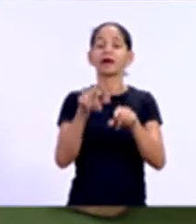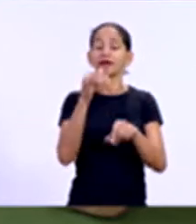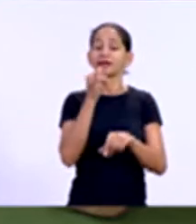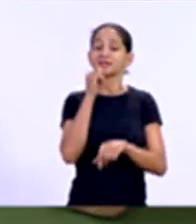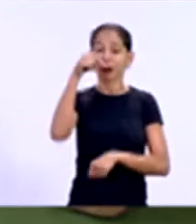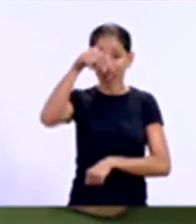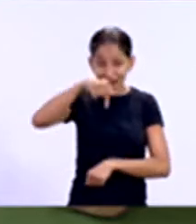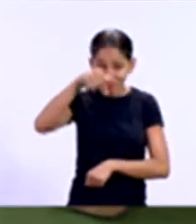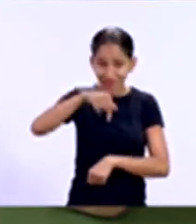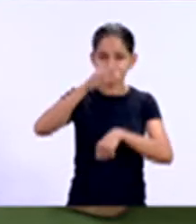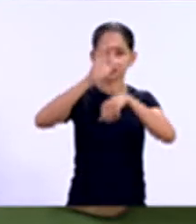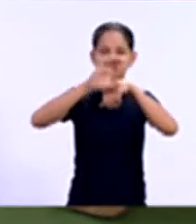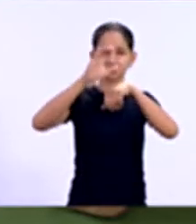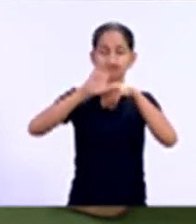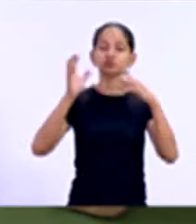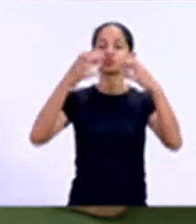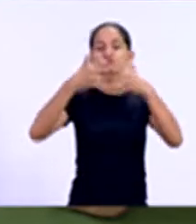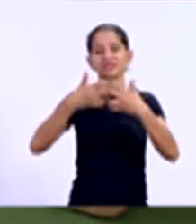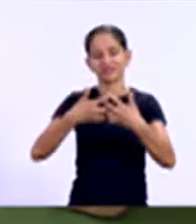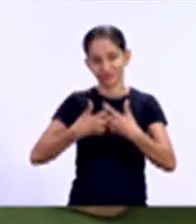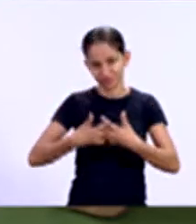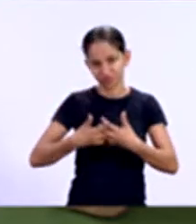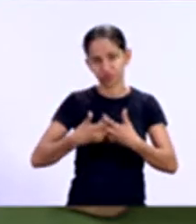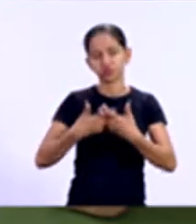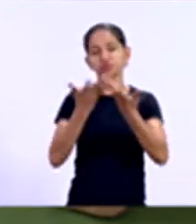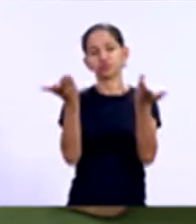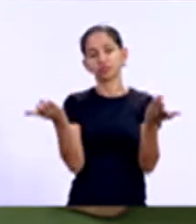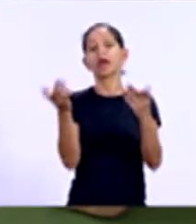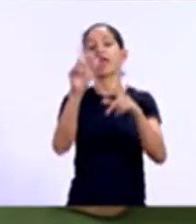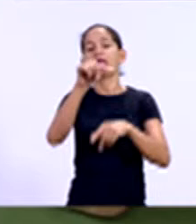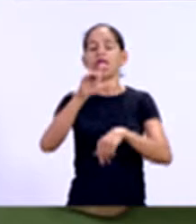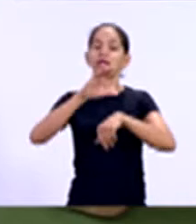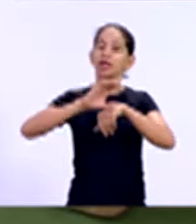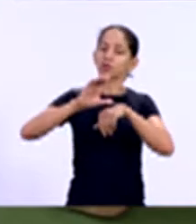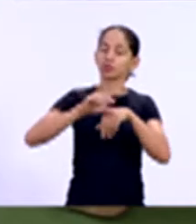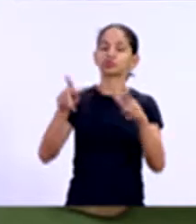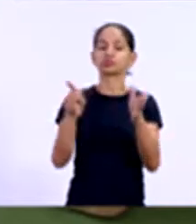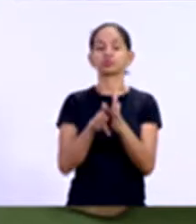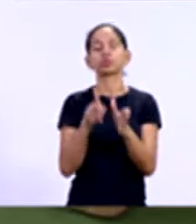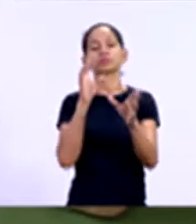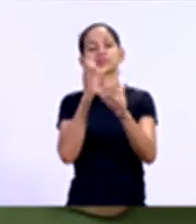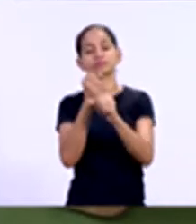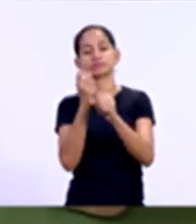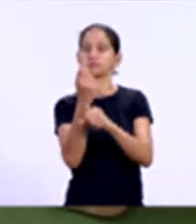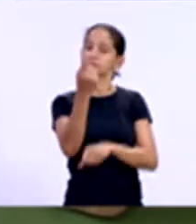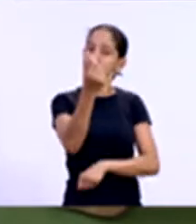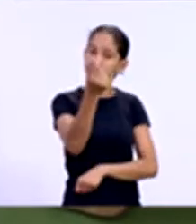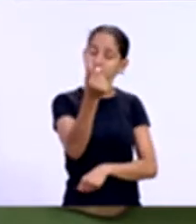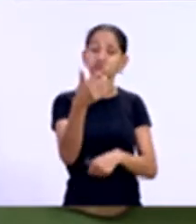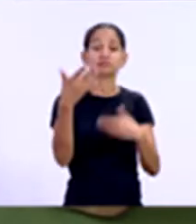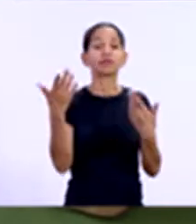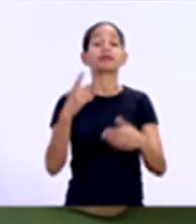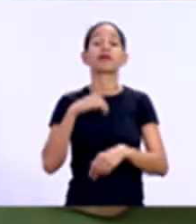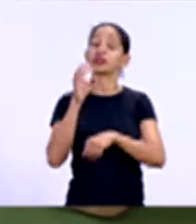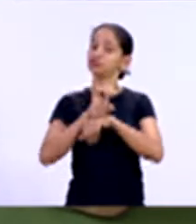que é o curso de finanças, nós não temos essa certa exigência em laboratório, mas nós temos o estágio. Temos o estágio, vocês ao